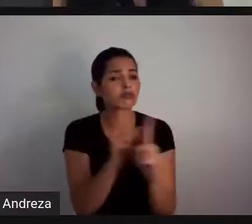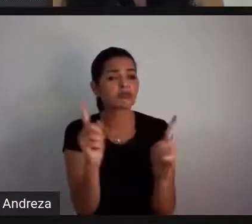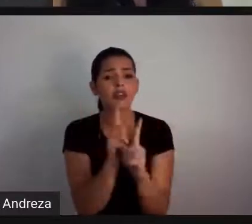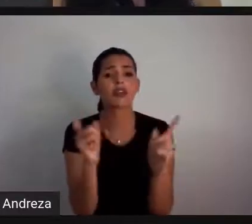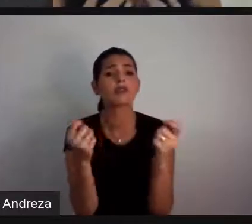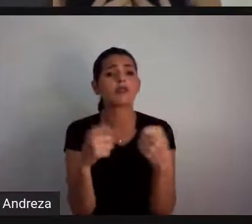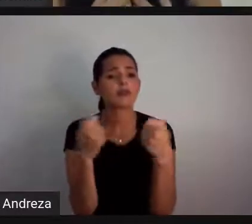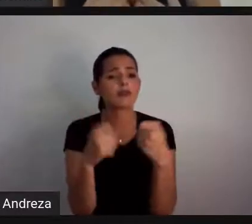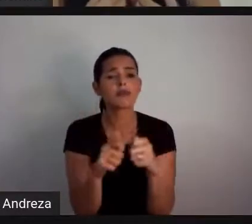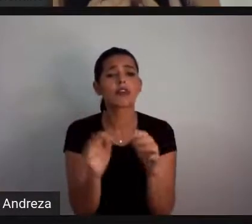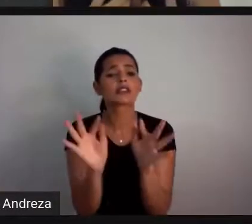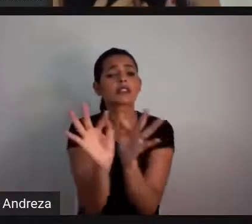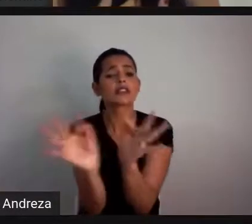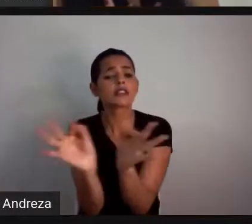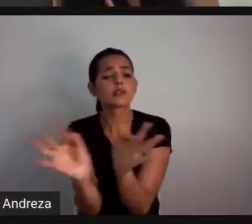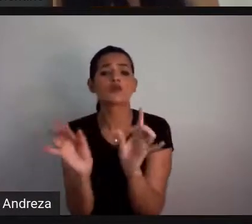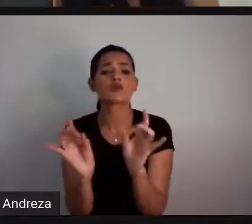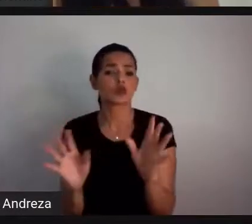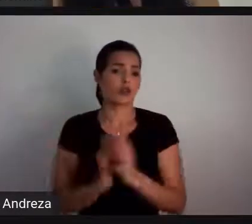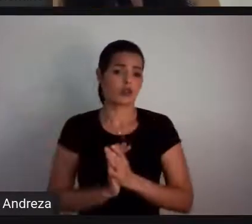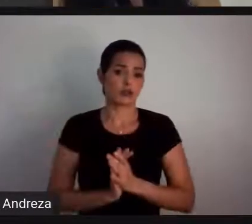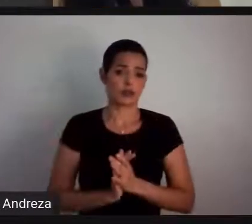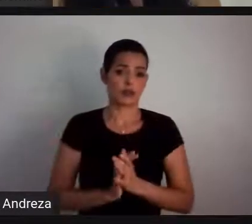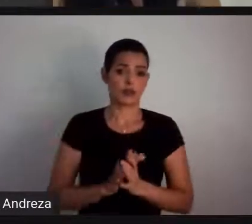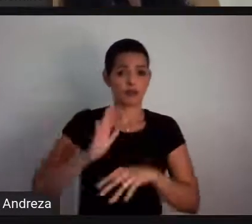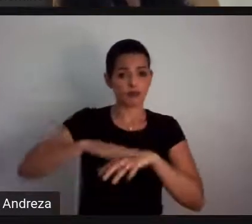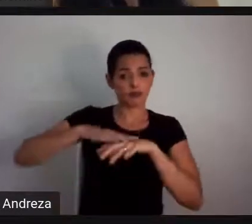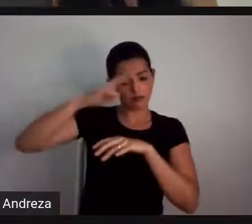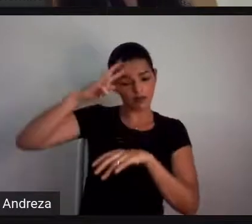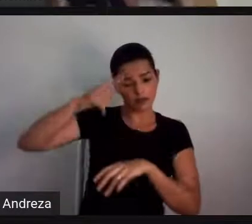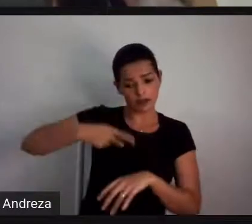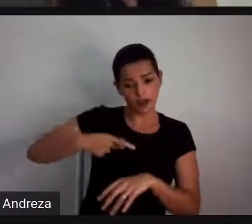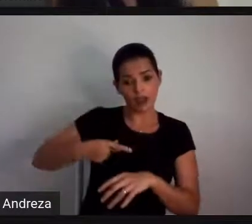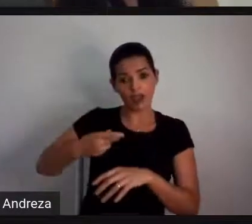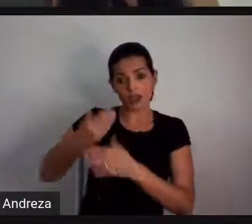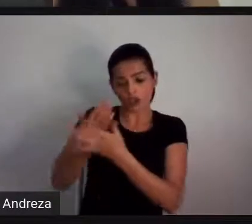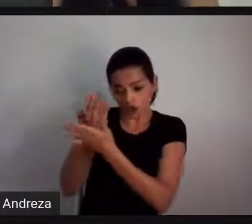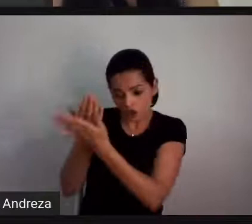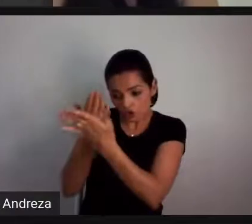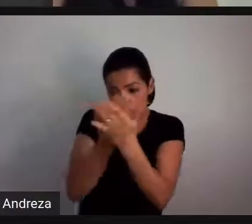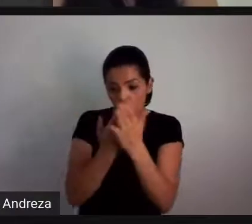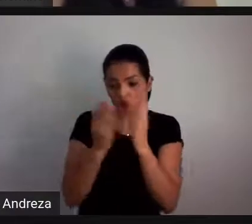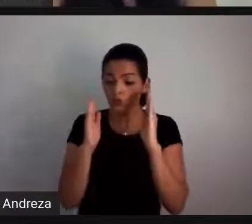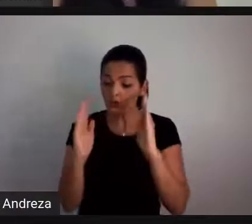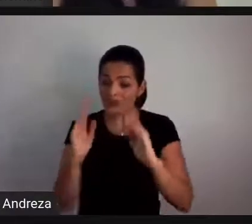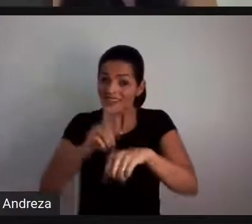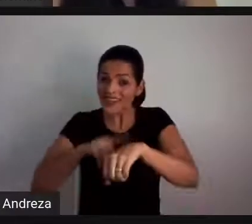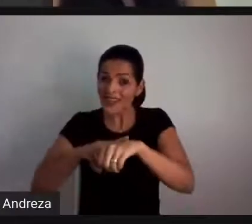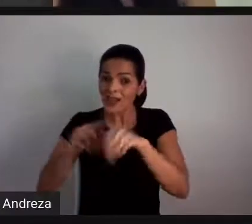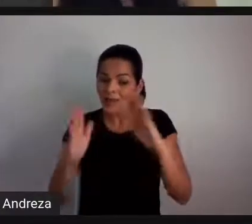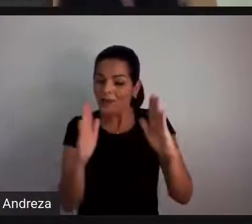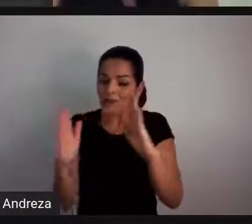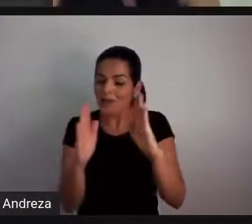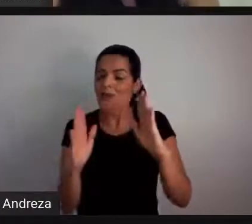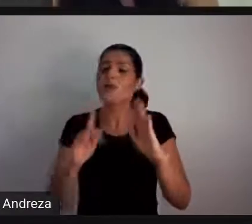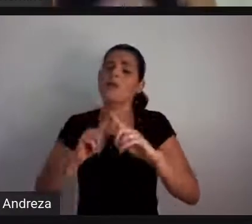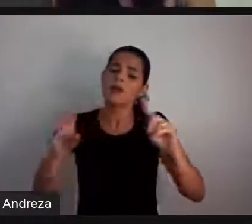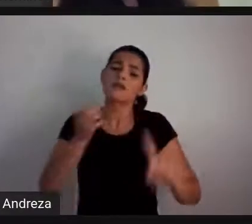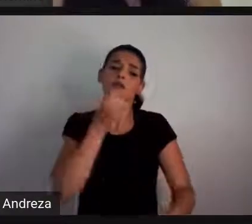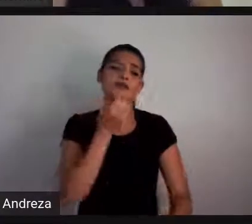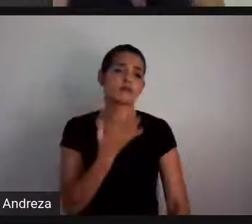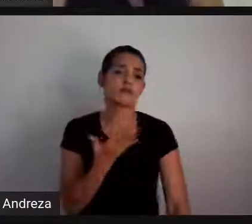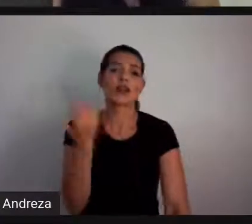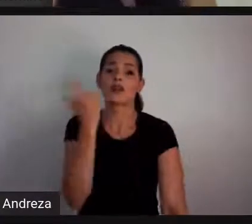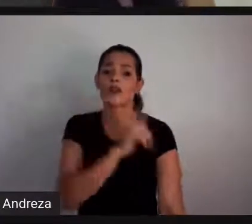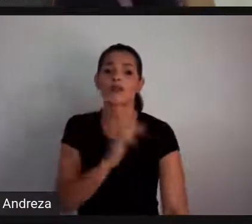Assim, para o nosso finanças pessoais é um estudo, uma dedicação, mas acho que é uma dedicação razoável para o tanto que